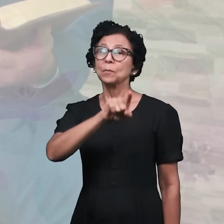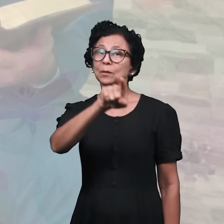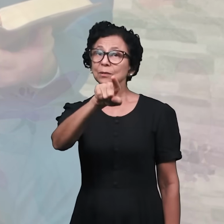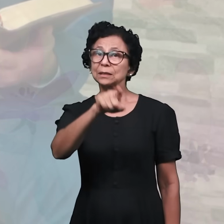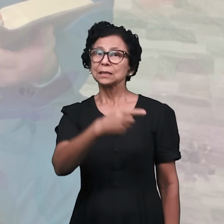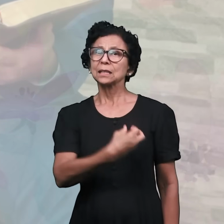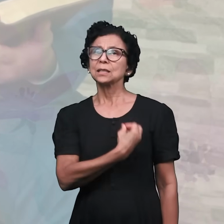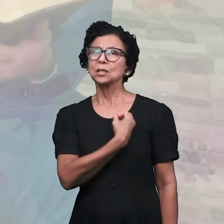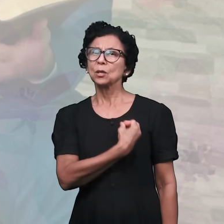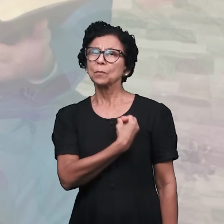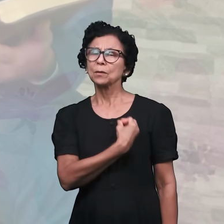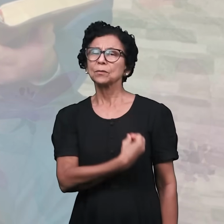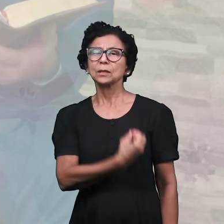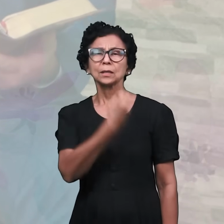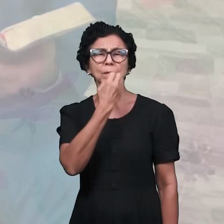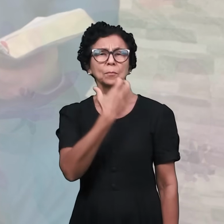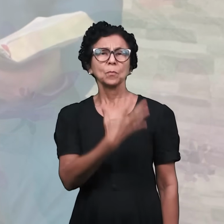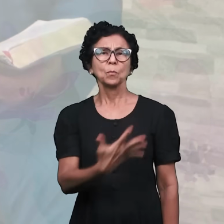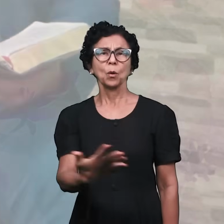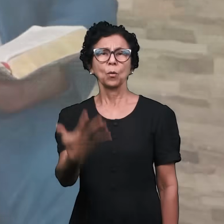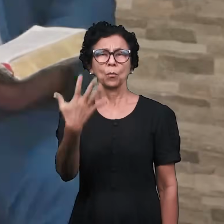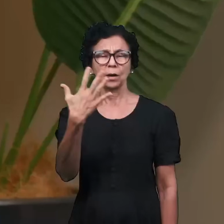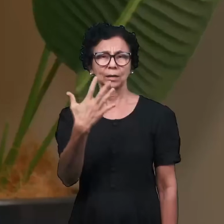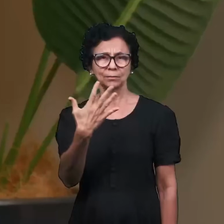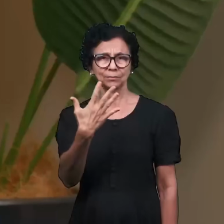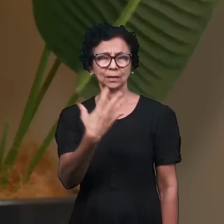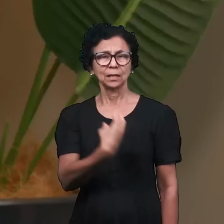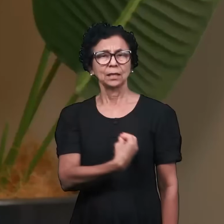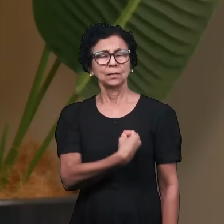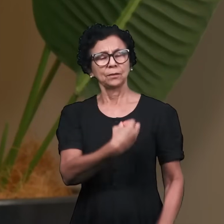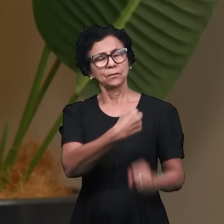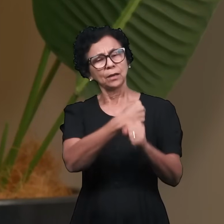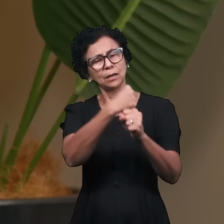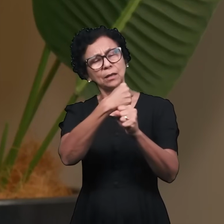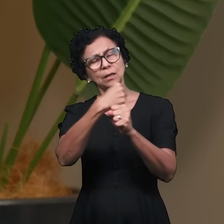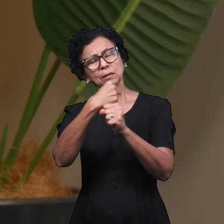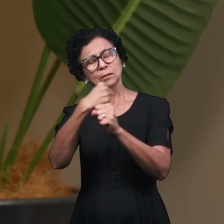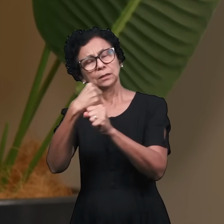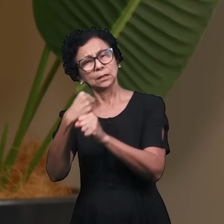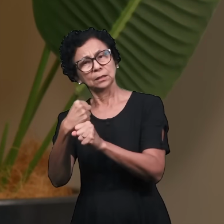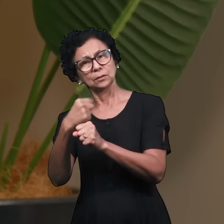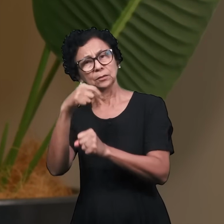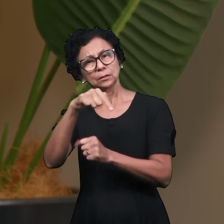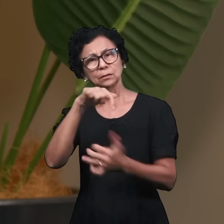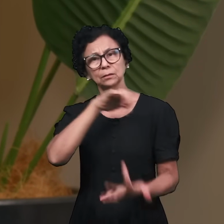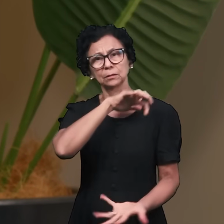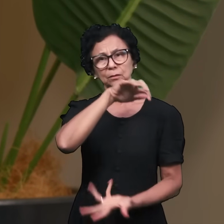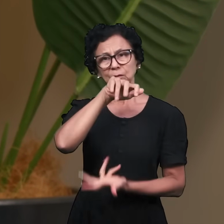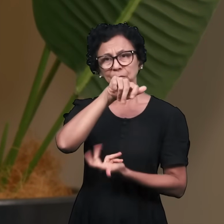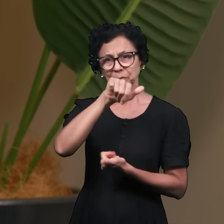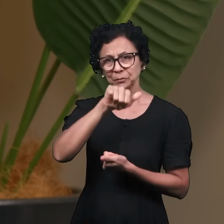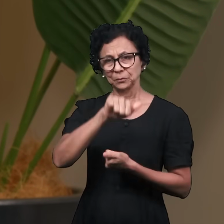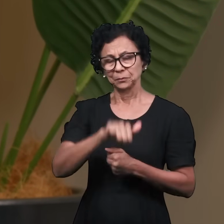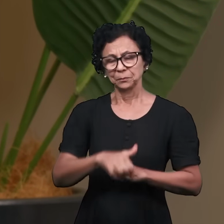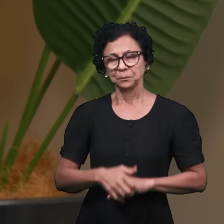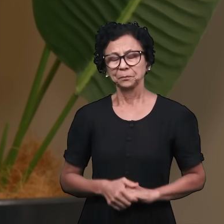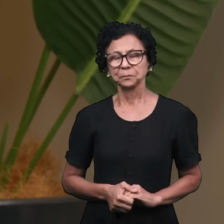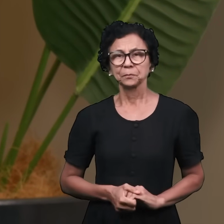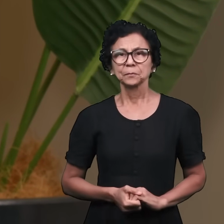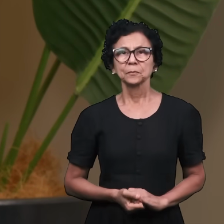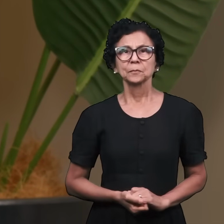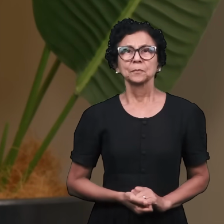vivas muito tempo sobre a terra. Que maravilha! Então nós já